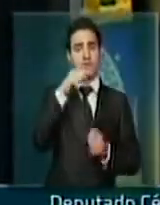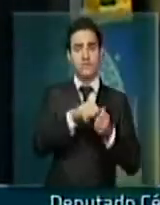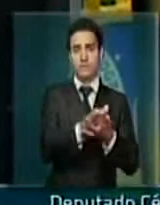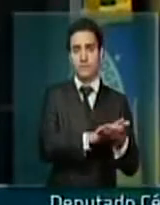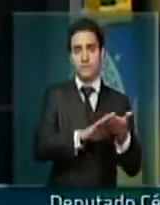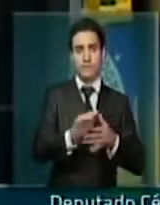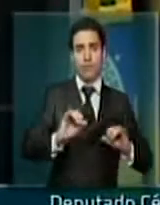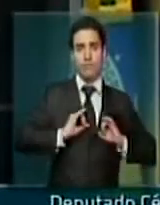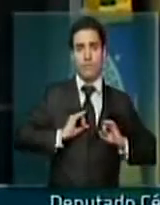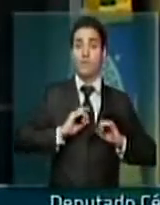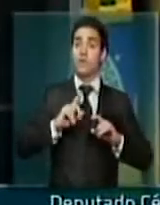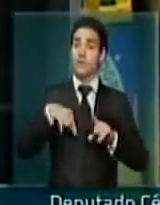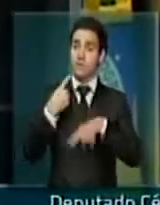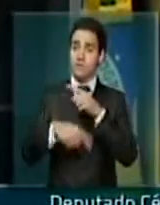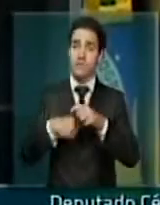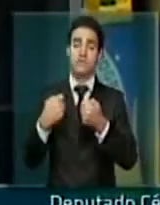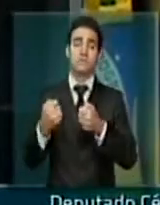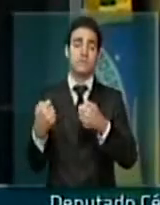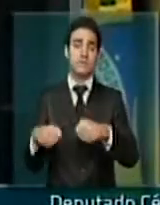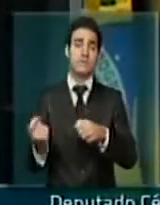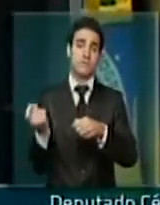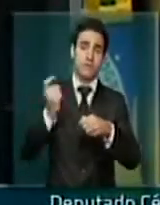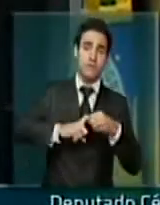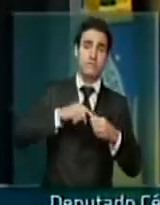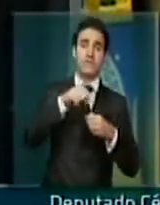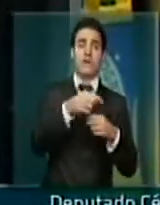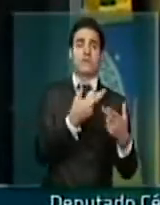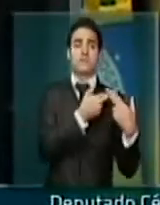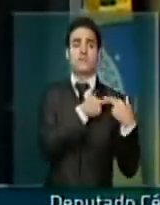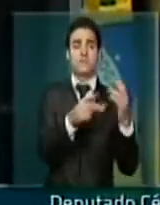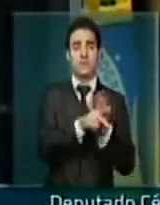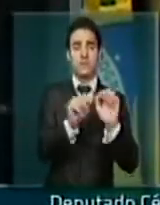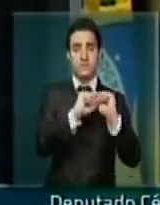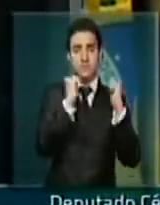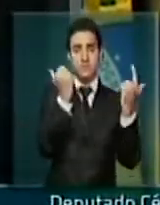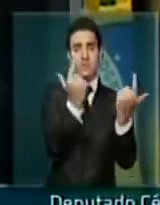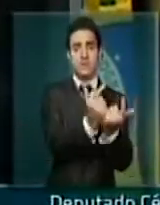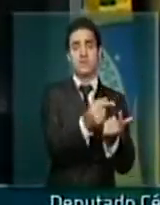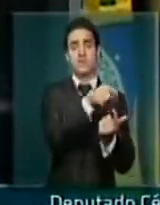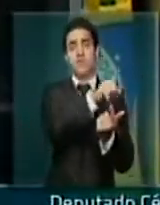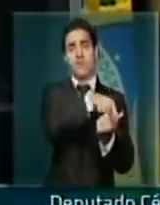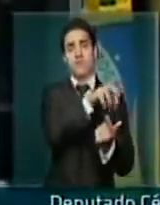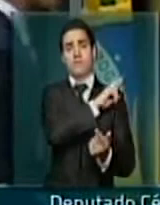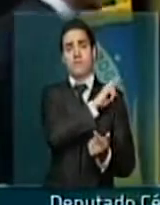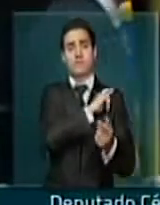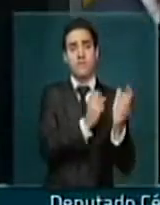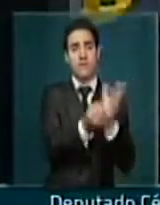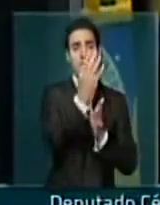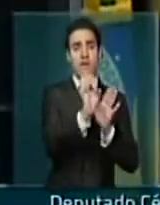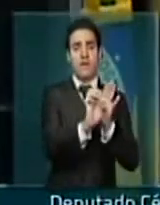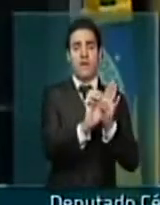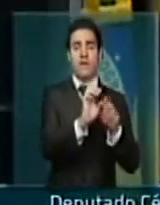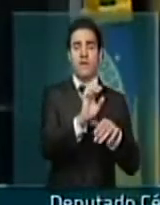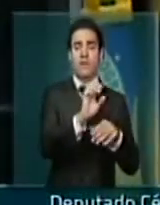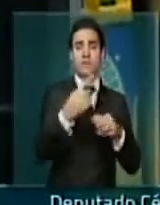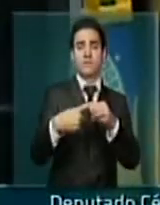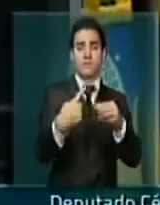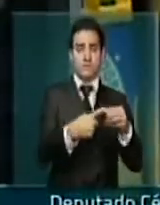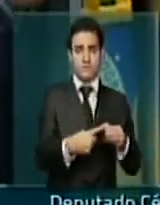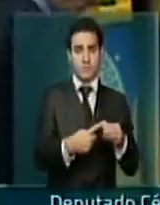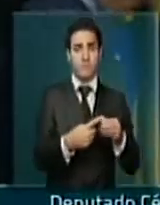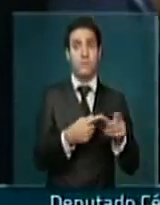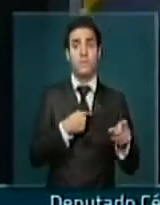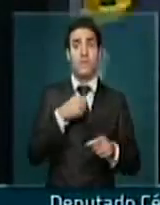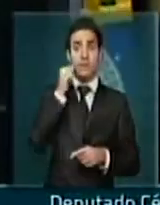precisamos devolver essa competência às Assembleias Legislativas. E eu queria, senhora Presidente, que tem dado